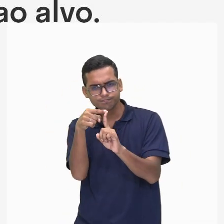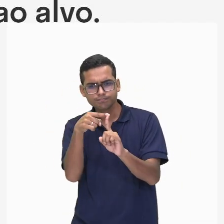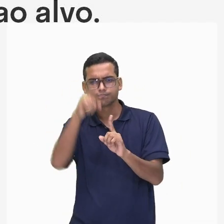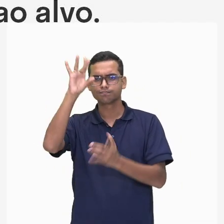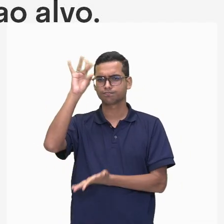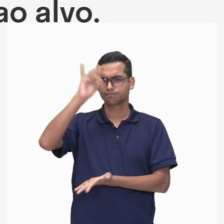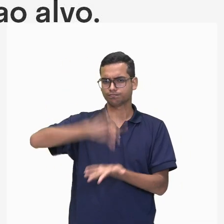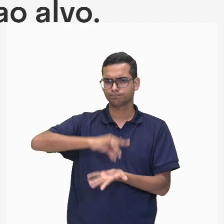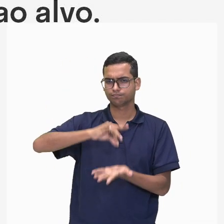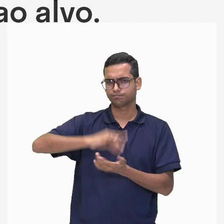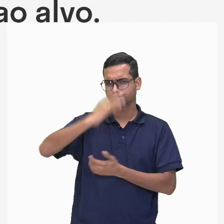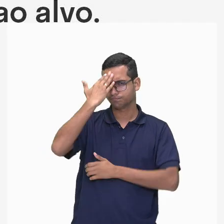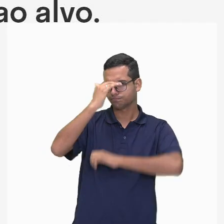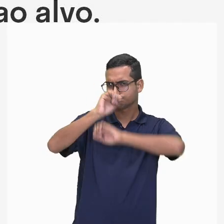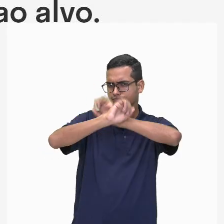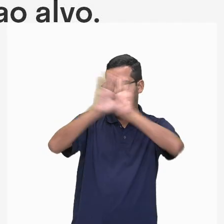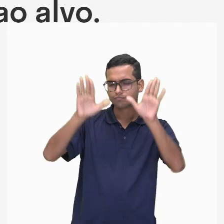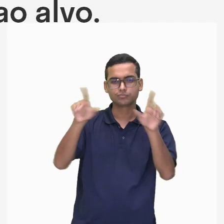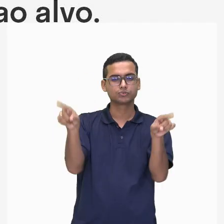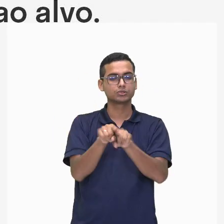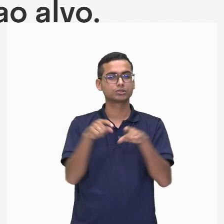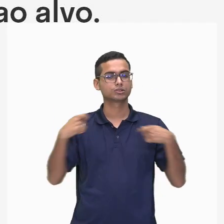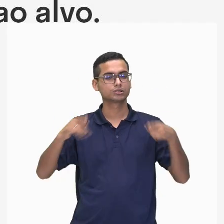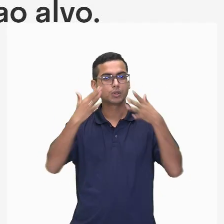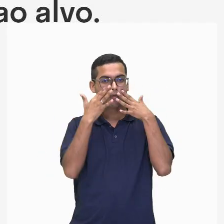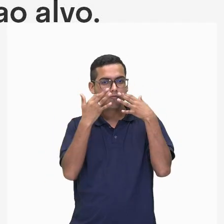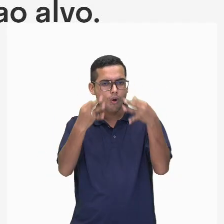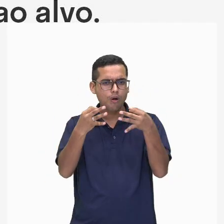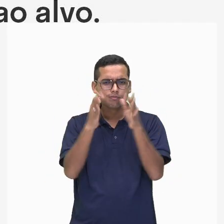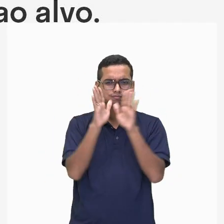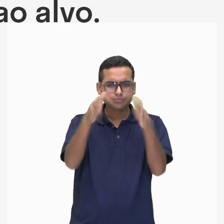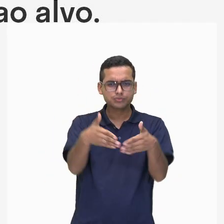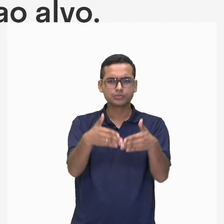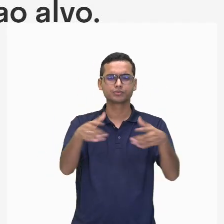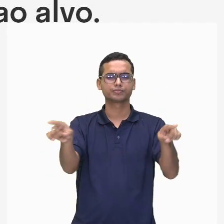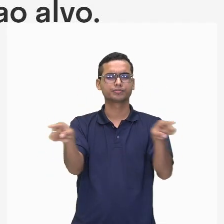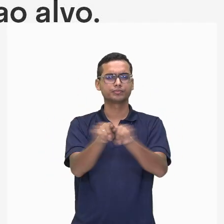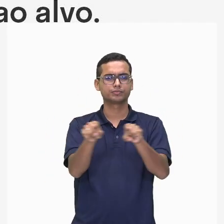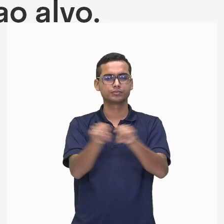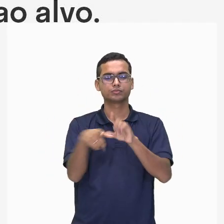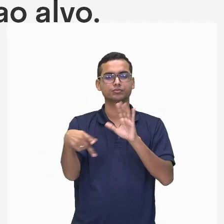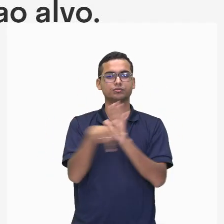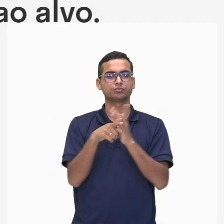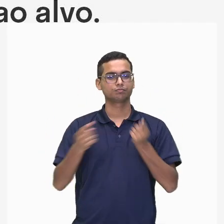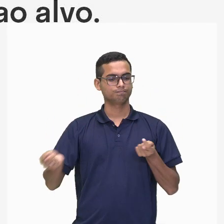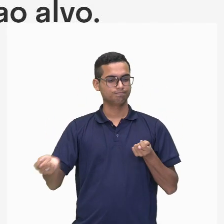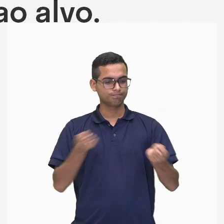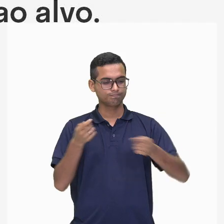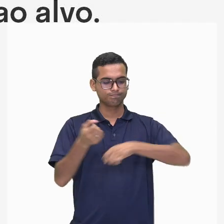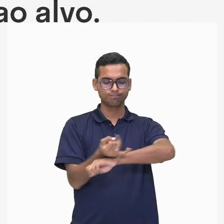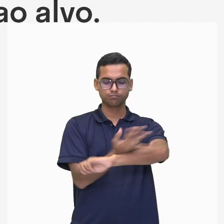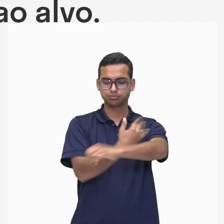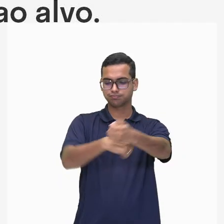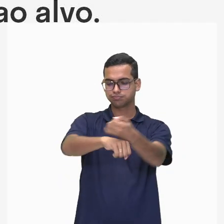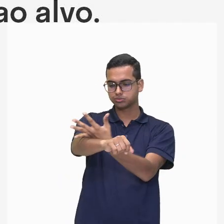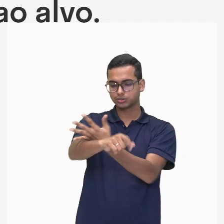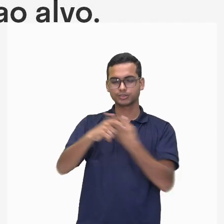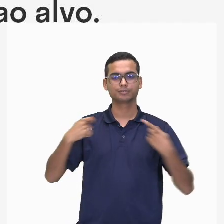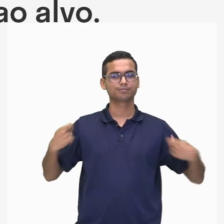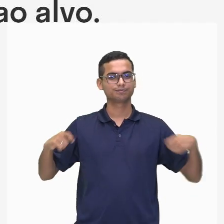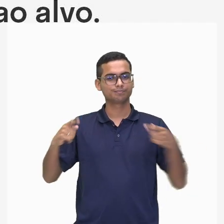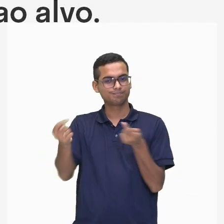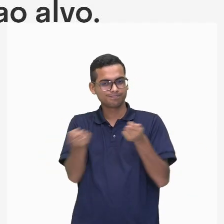alvo. Então você trabalha a concentração e trabalha também o controle emocional, porque